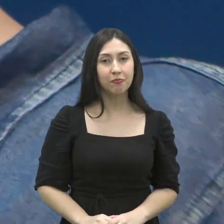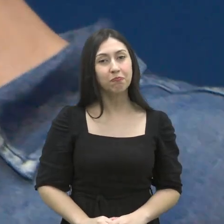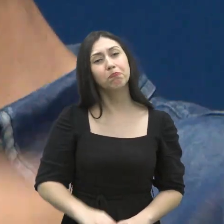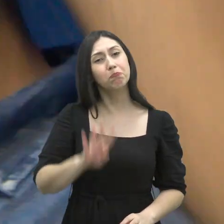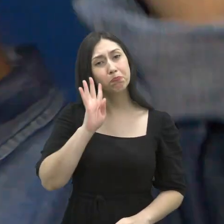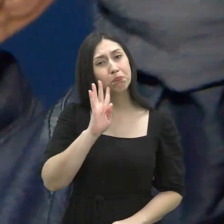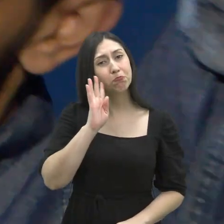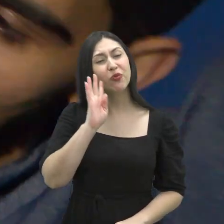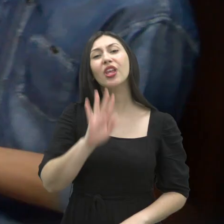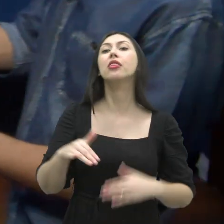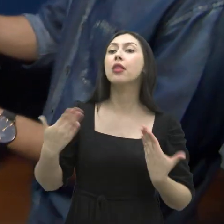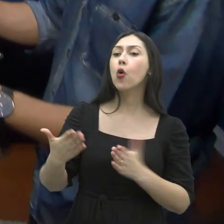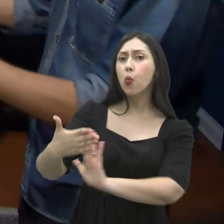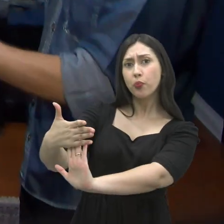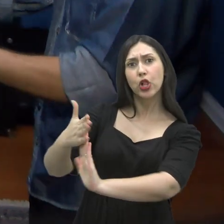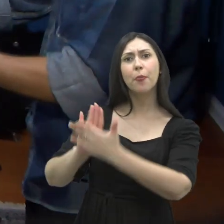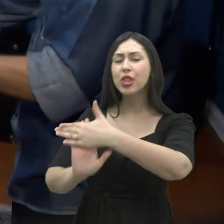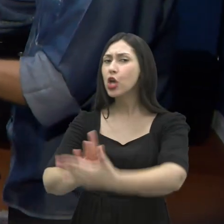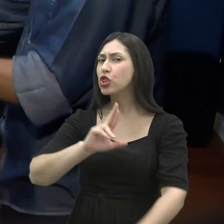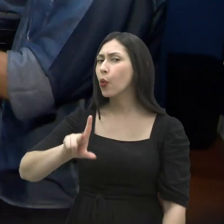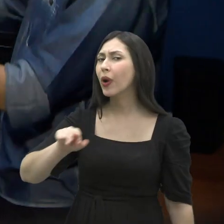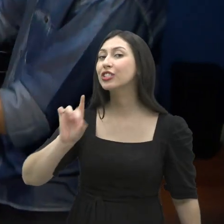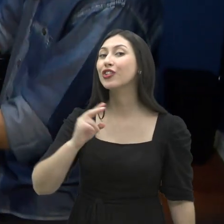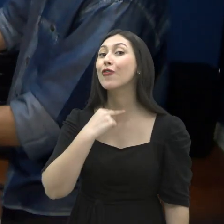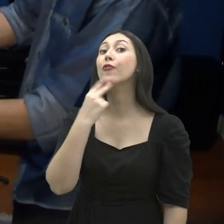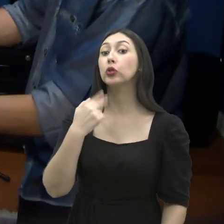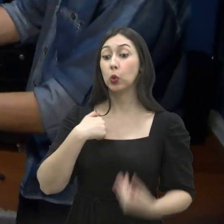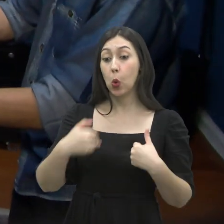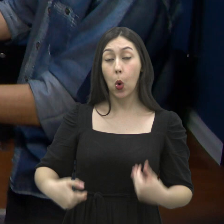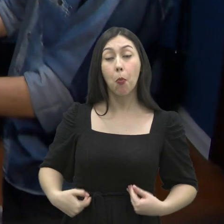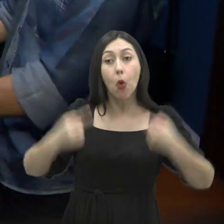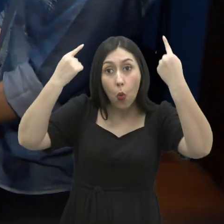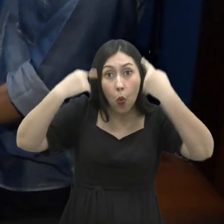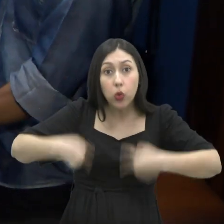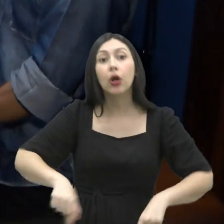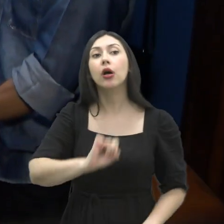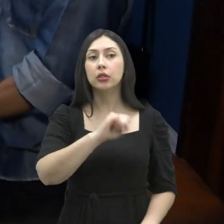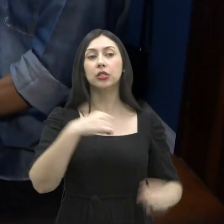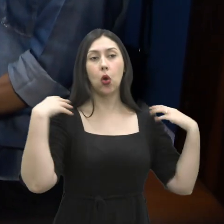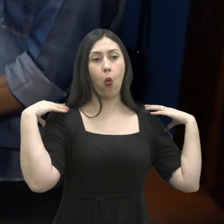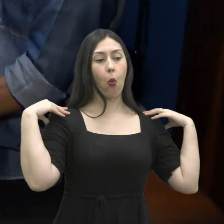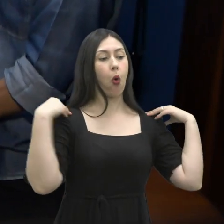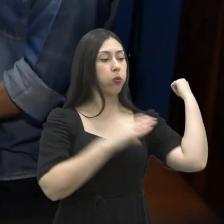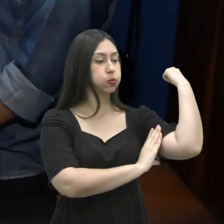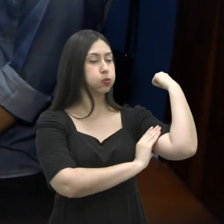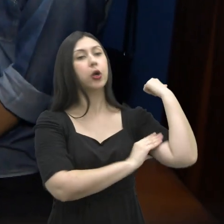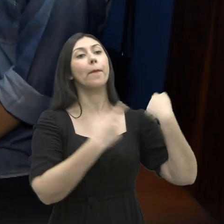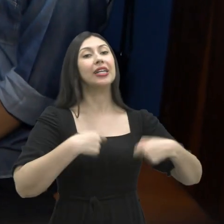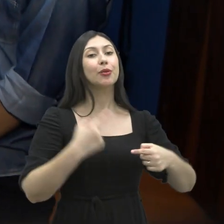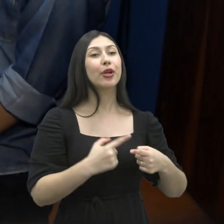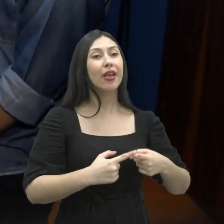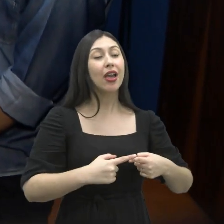Legal, então o alongamento ele não é só a voz, ele é o corpo também. Sim, a gente precisa alongar os músculos do corpo. Legal. Porque são com